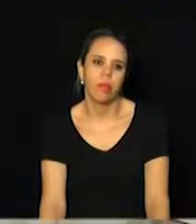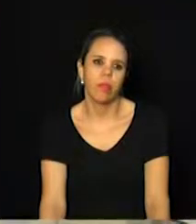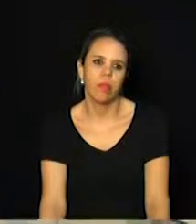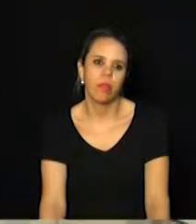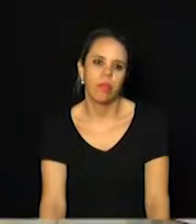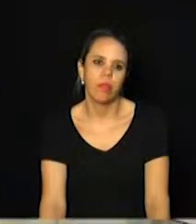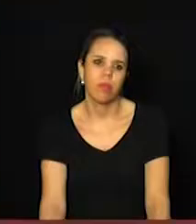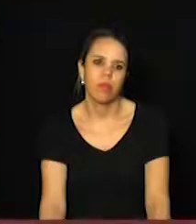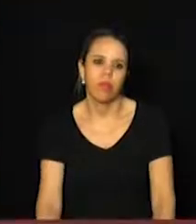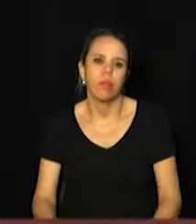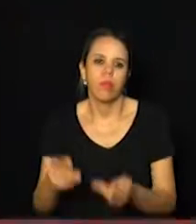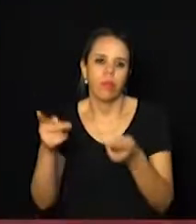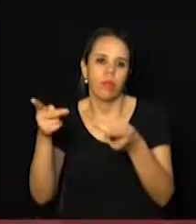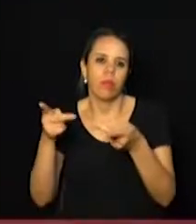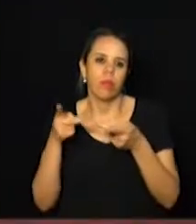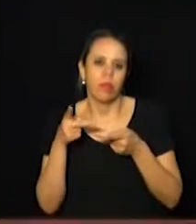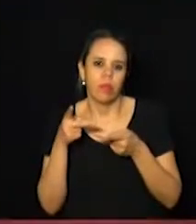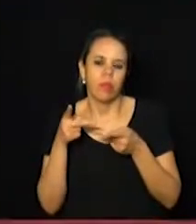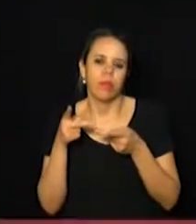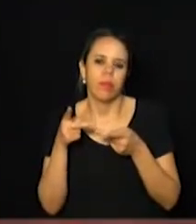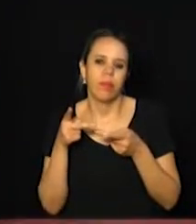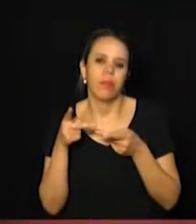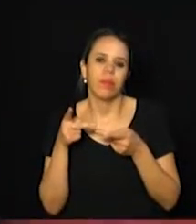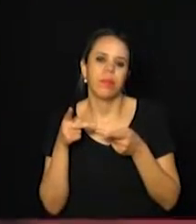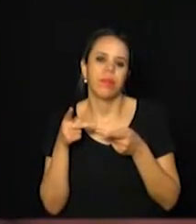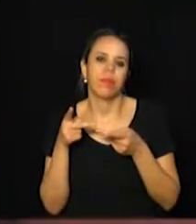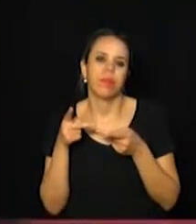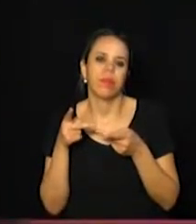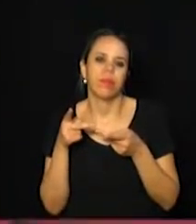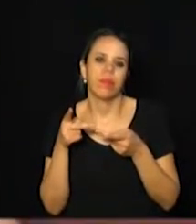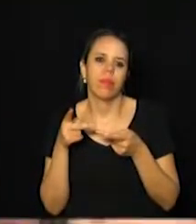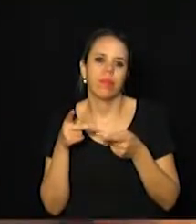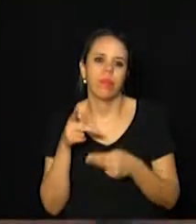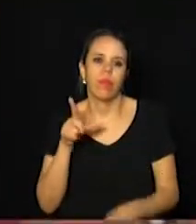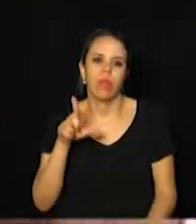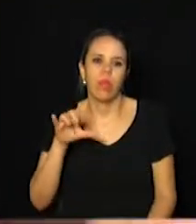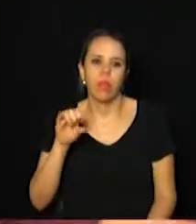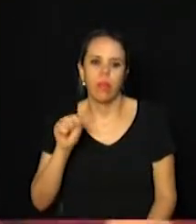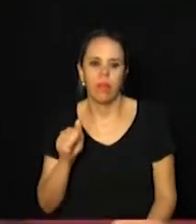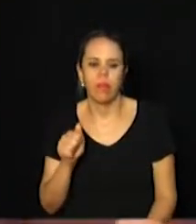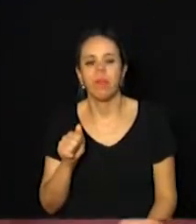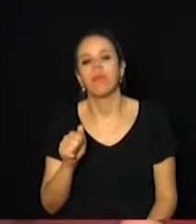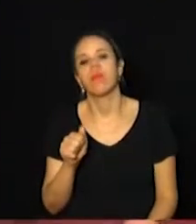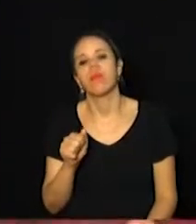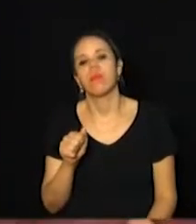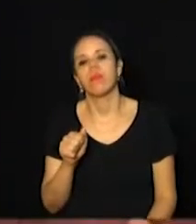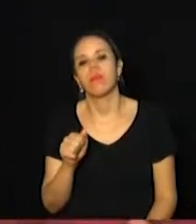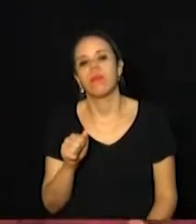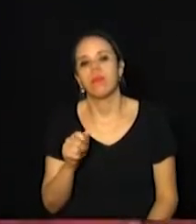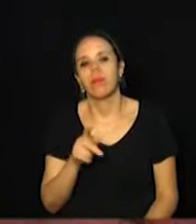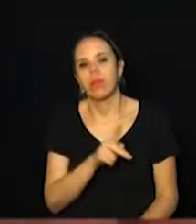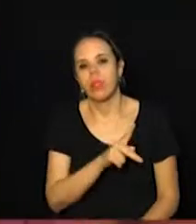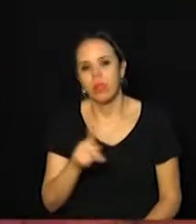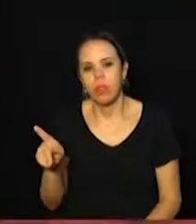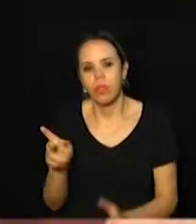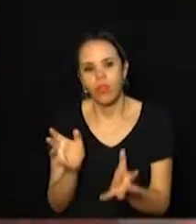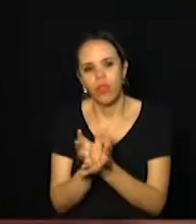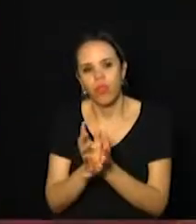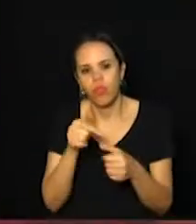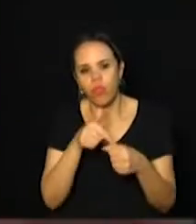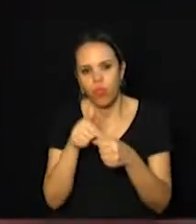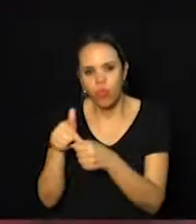gostaria de convidar senhor Luiza Reis presidente da Federação Paulista dos frentistas